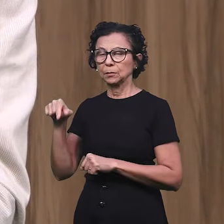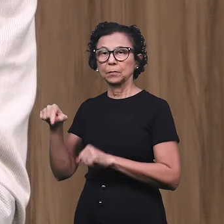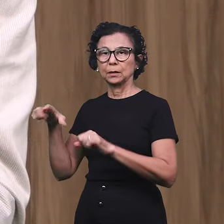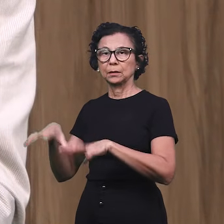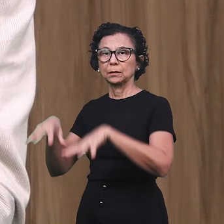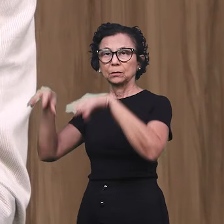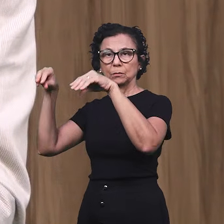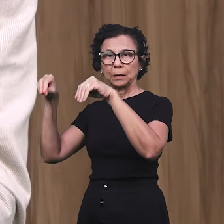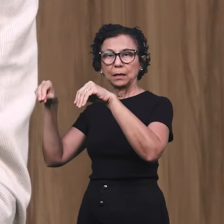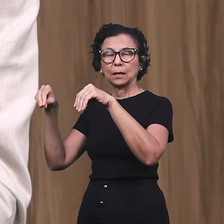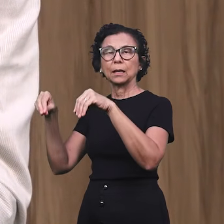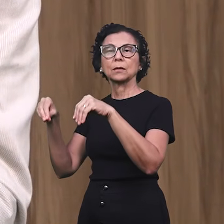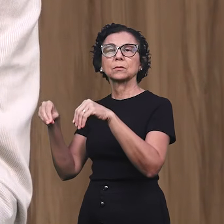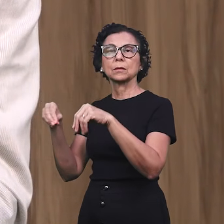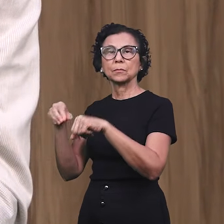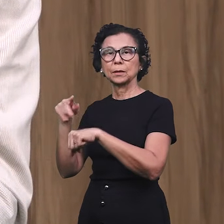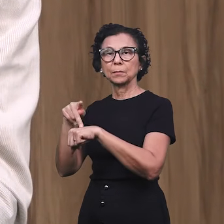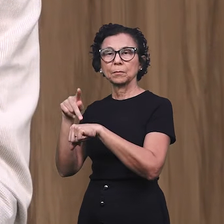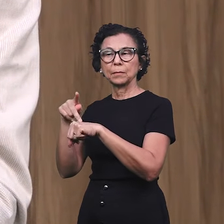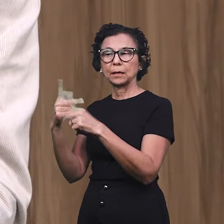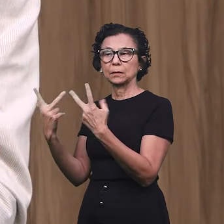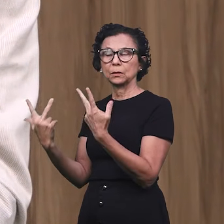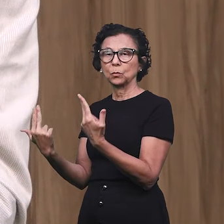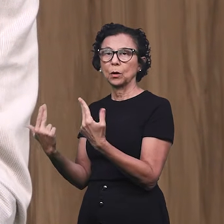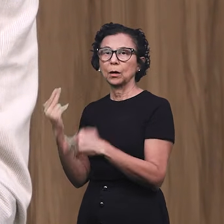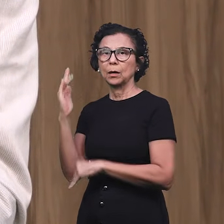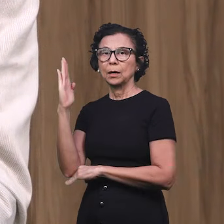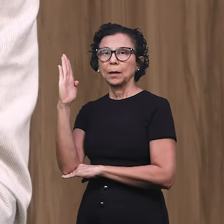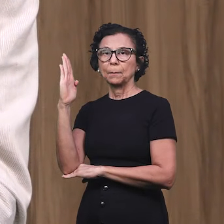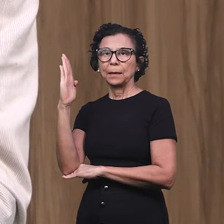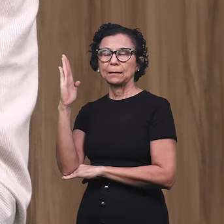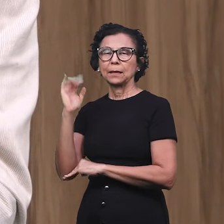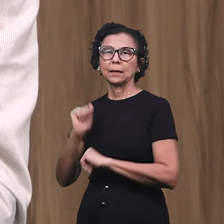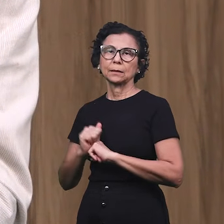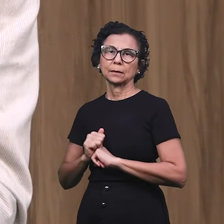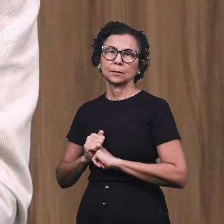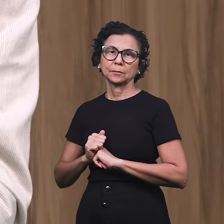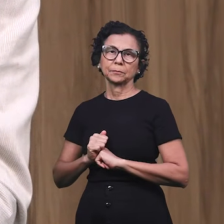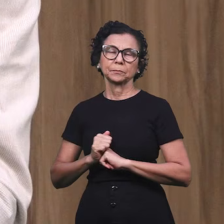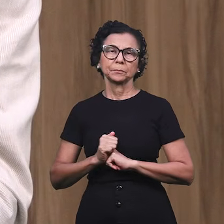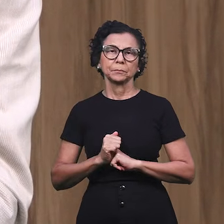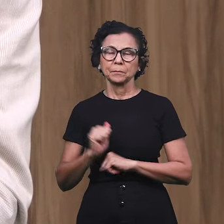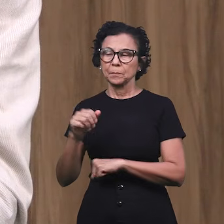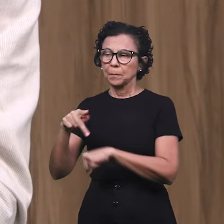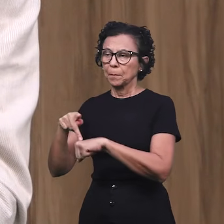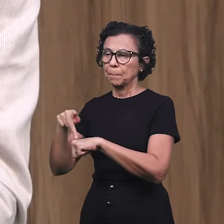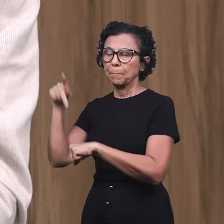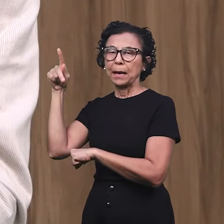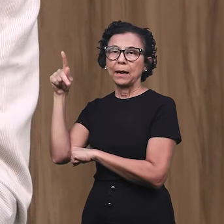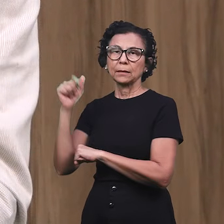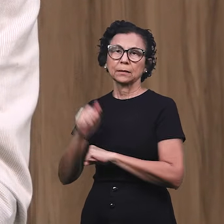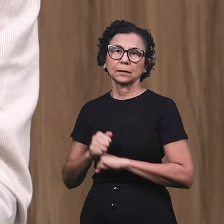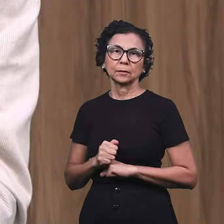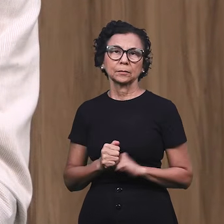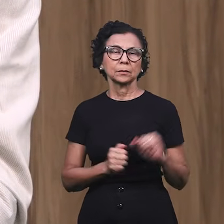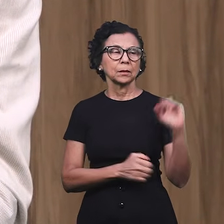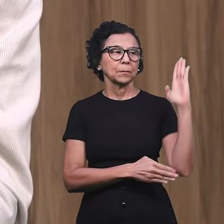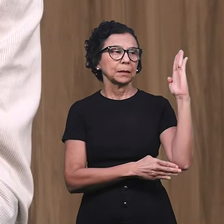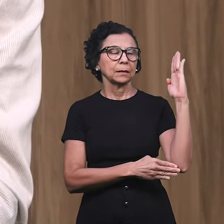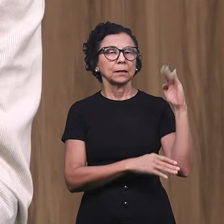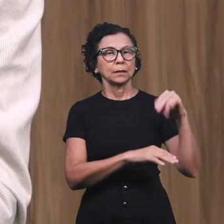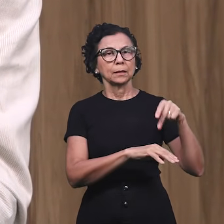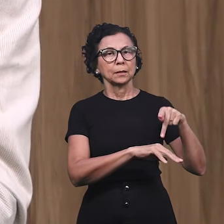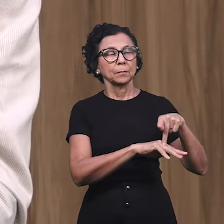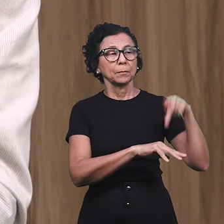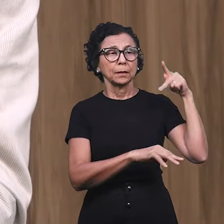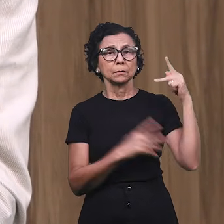pedras lavradas, a madeira de cedro, ou seja, essa identidade era uma extensão,